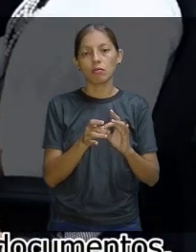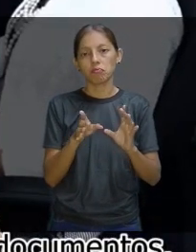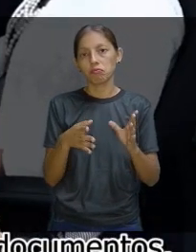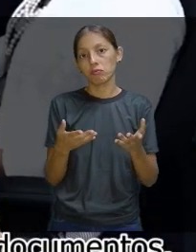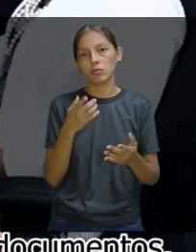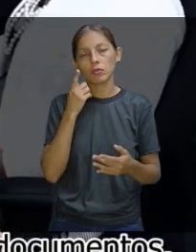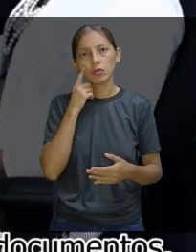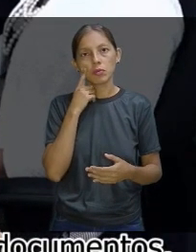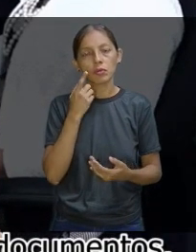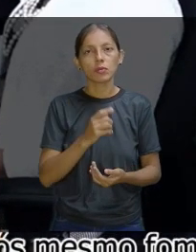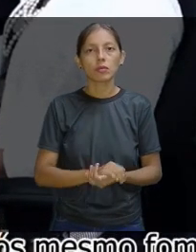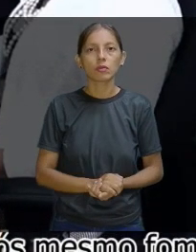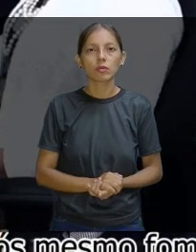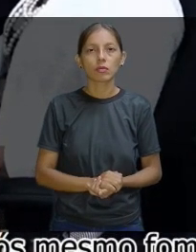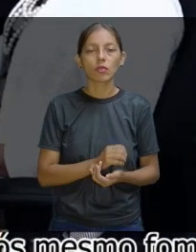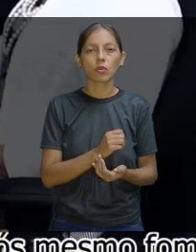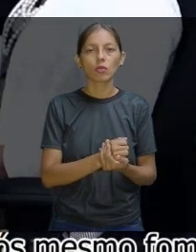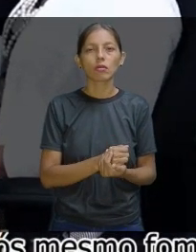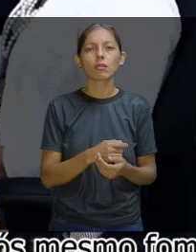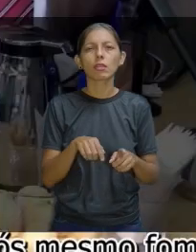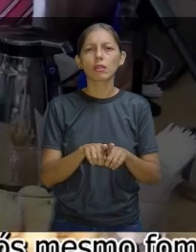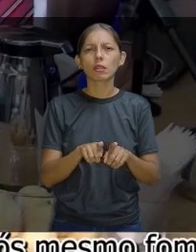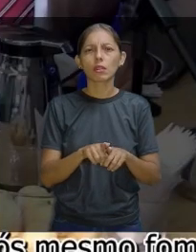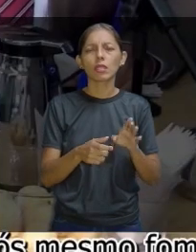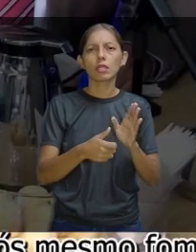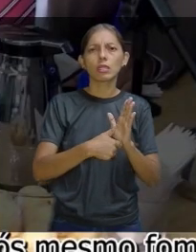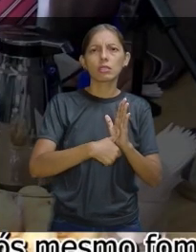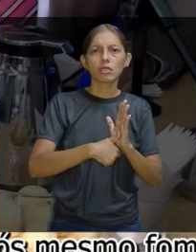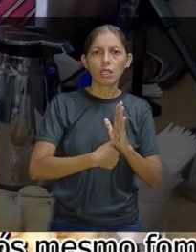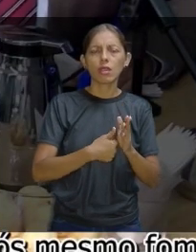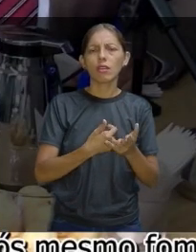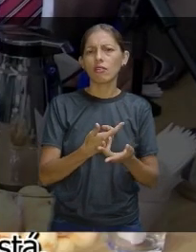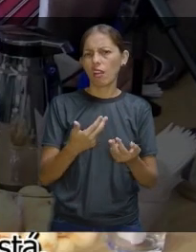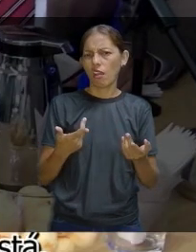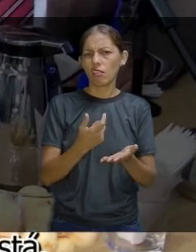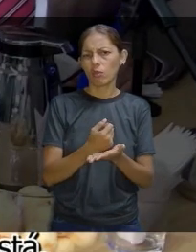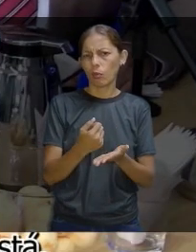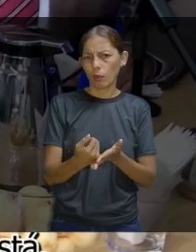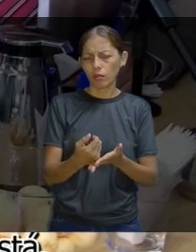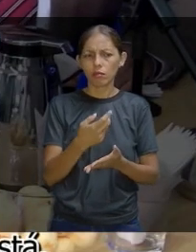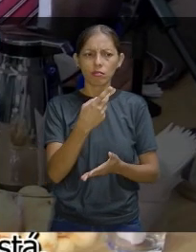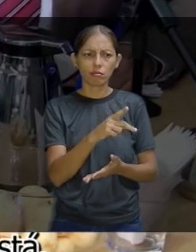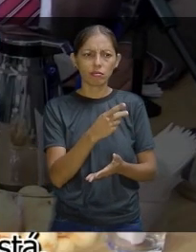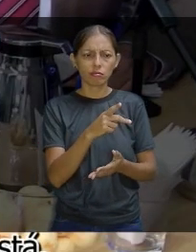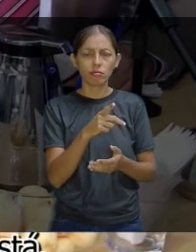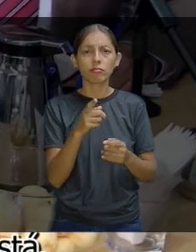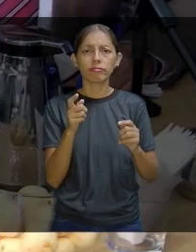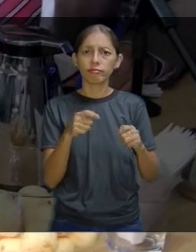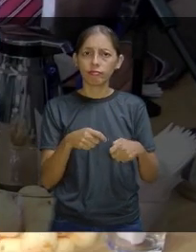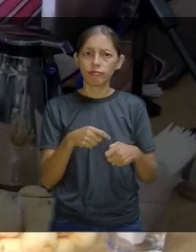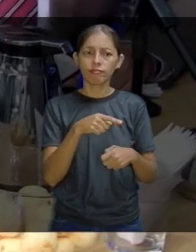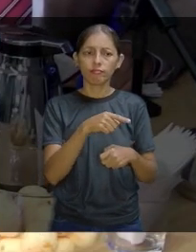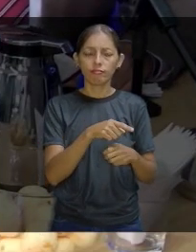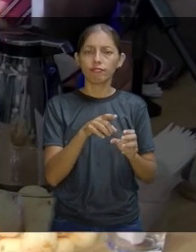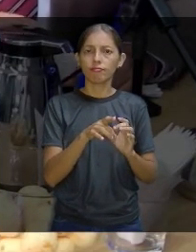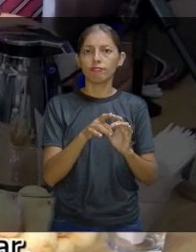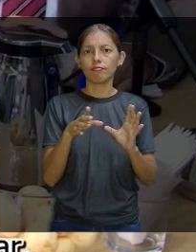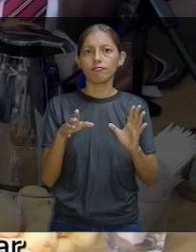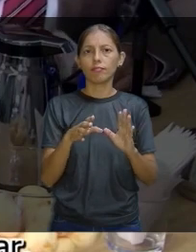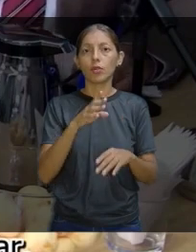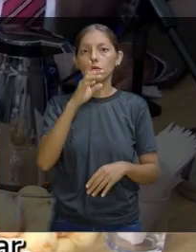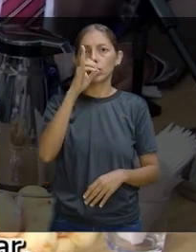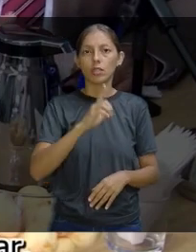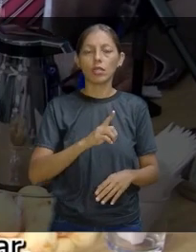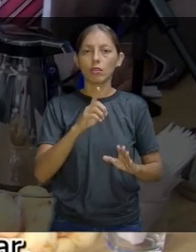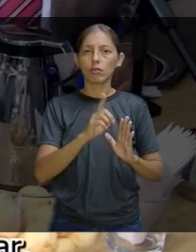ter os próprios documentos, guardar os documentos na hora que vai votar. Por exemplo, nós mesmos fomos procurando nosso dia de eleitor, onde é que está. Imagina eles, né? Uma